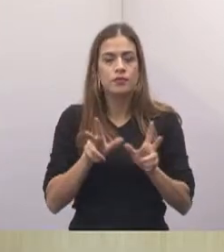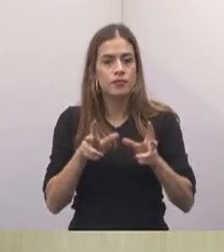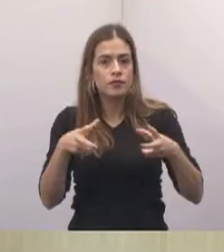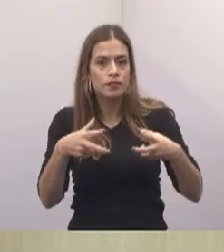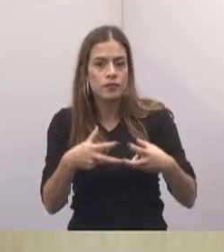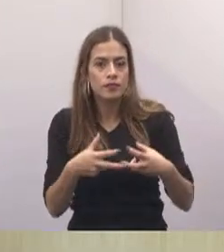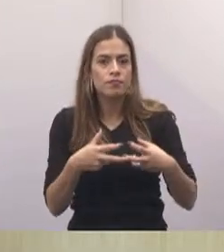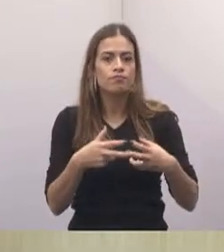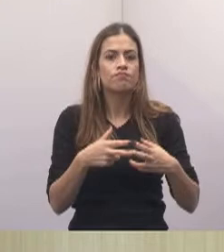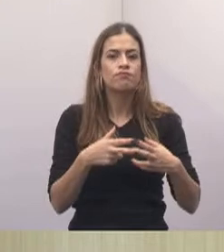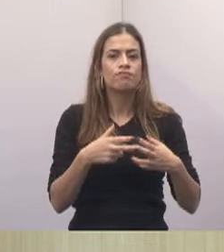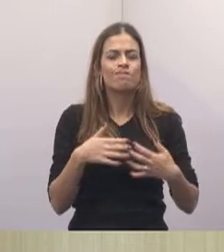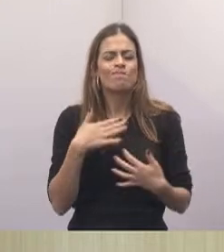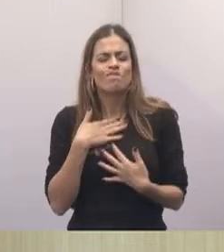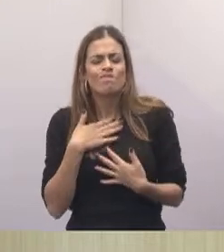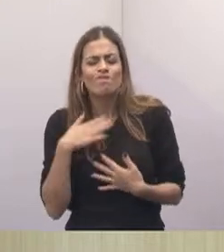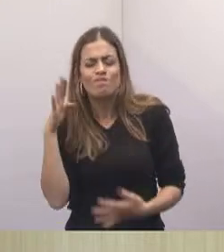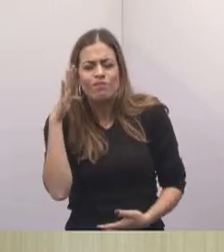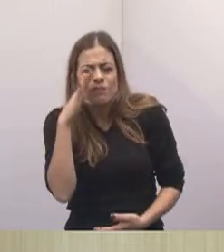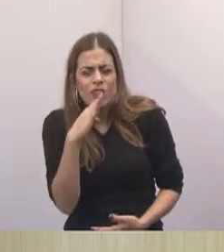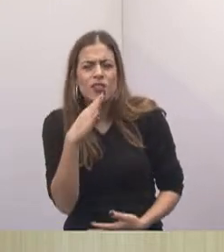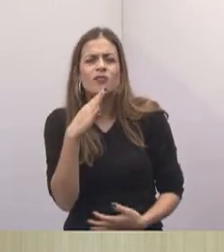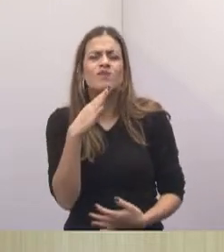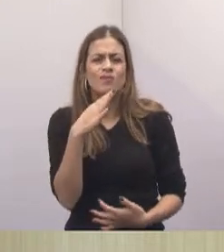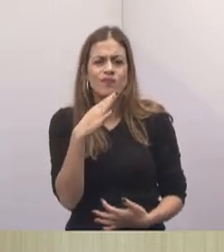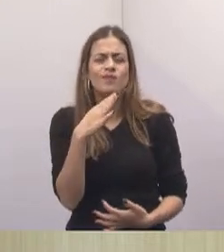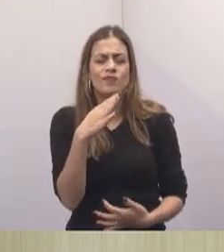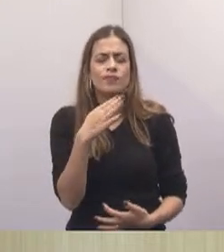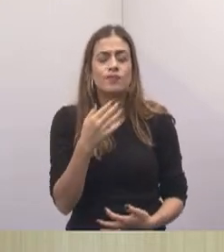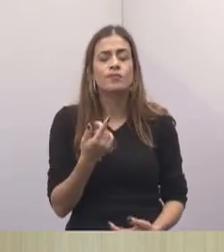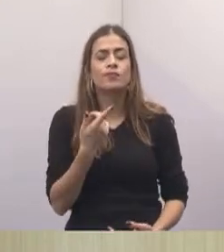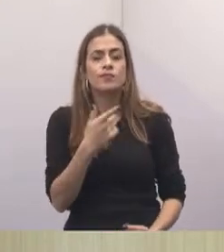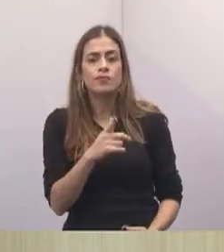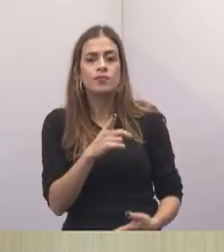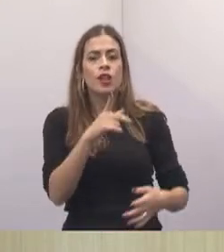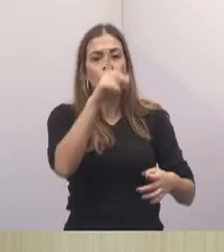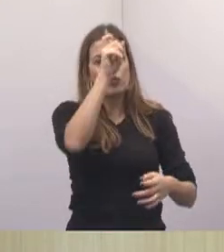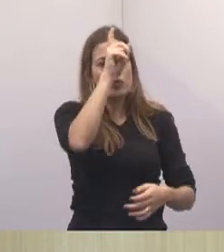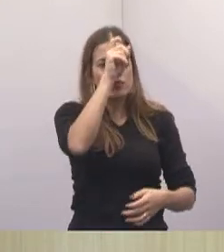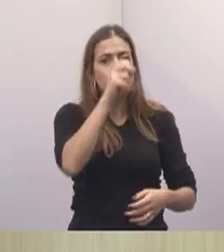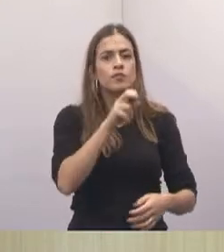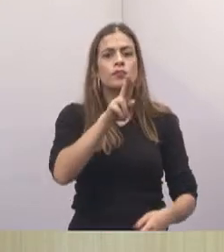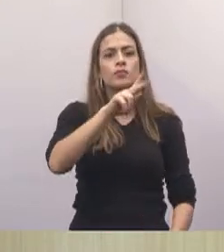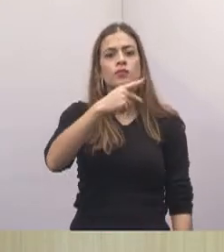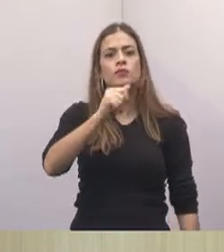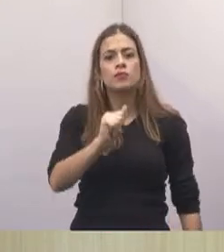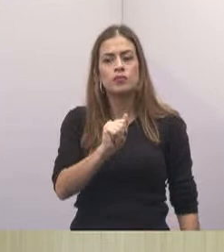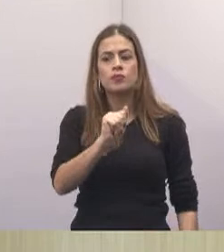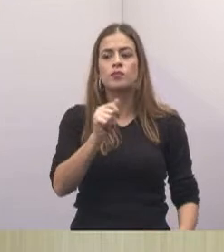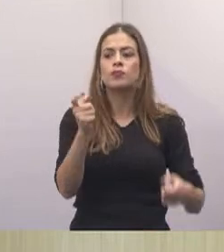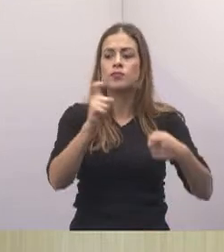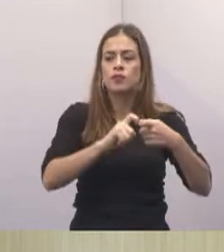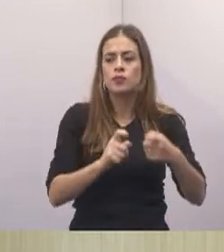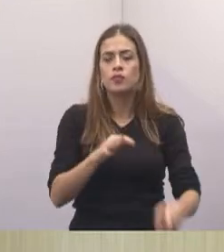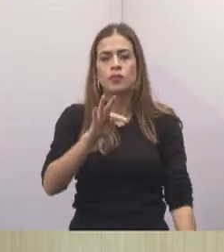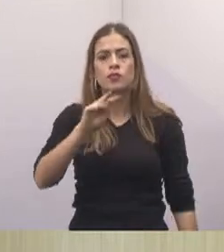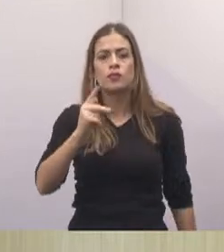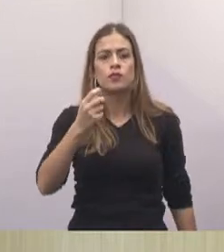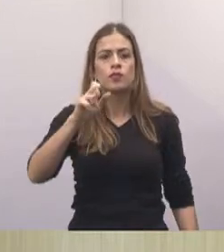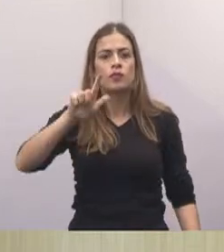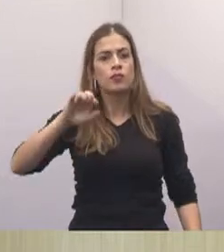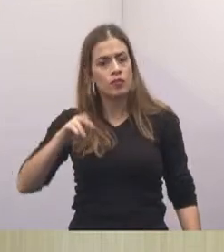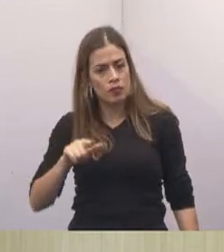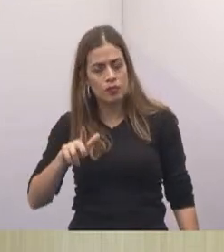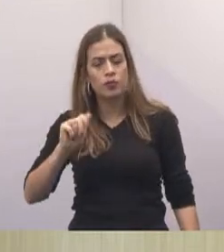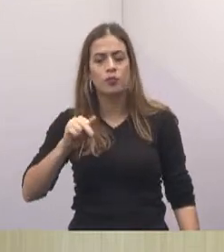mal, está sendo atendido na UPA, Dr. Telmo. E assim que tiver notícias, eu passo aqui aos